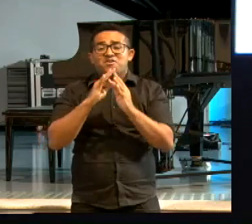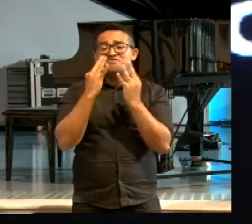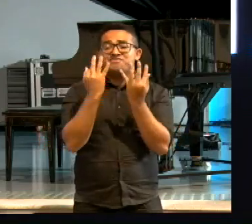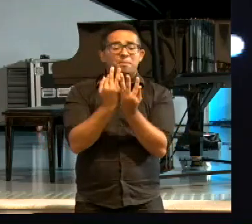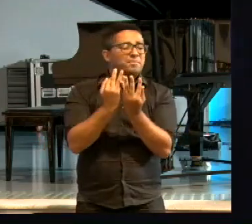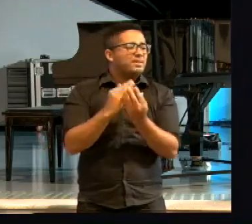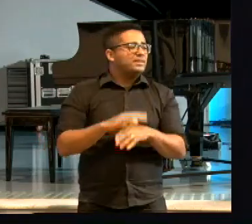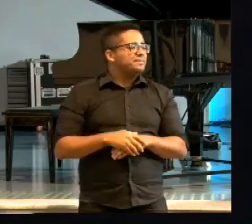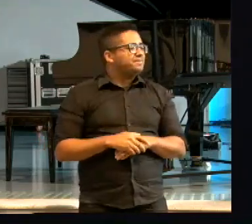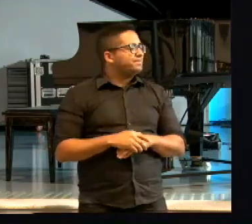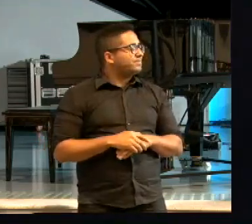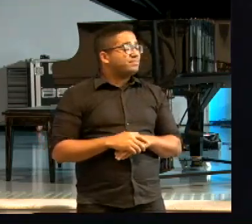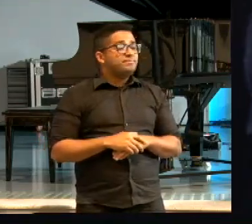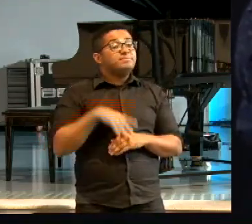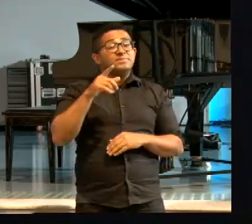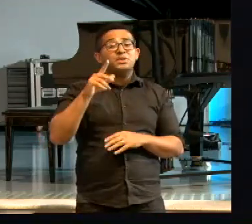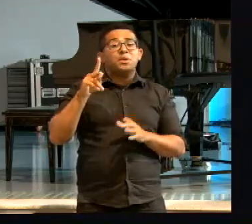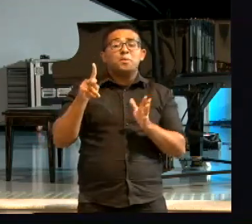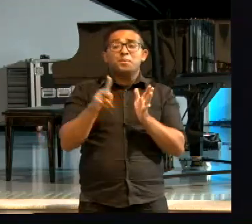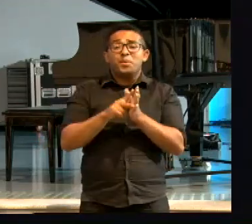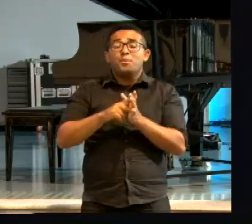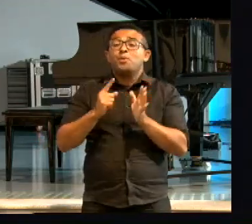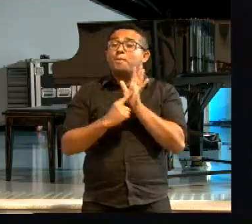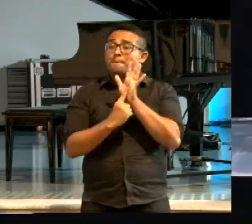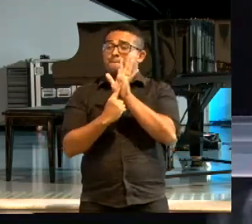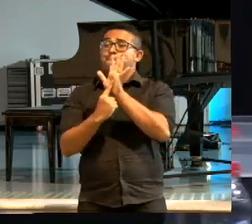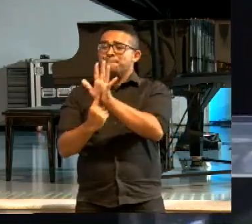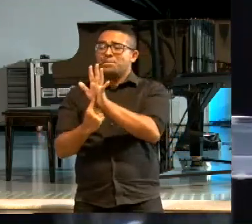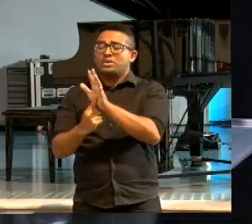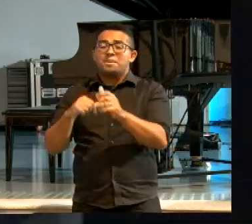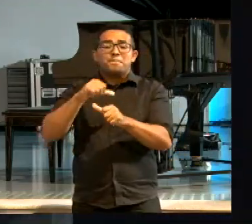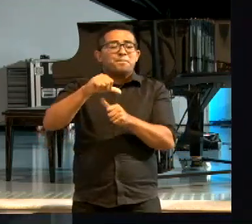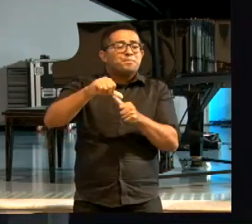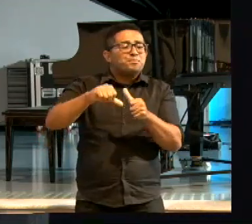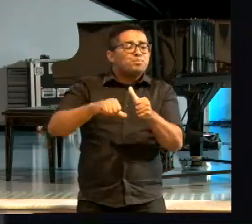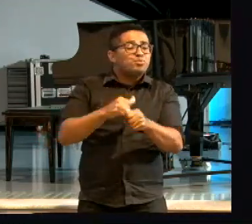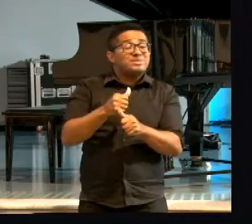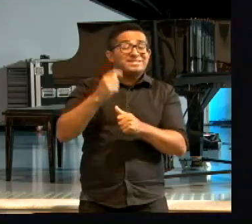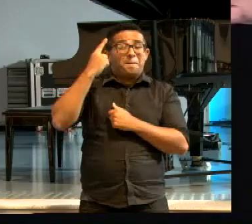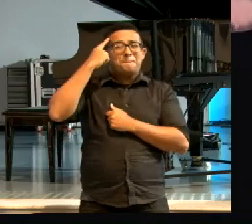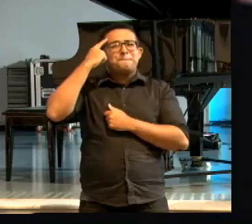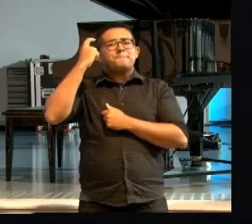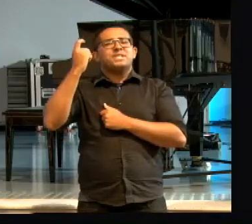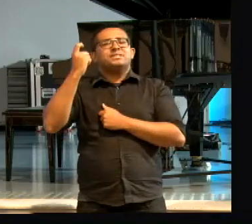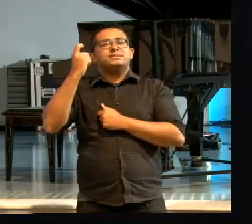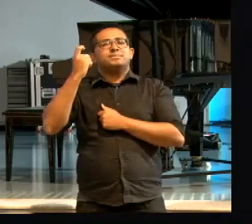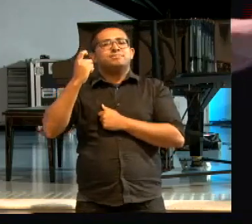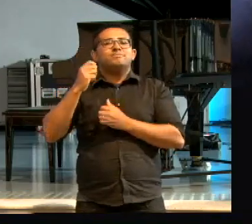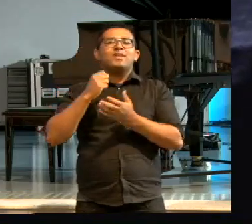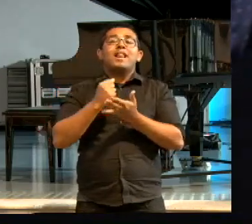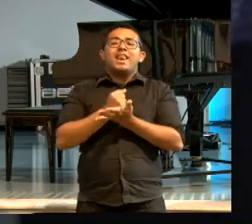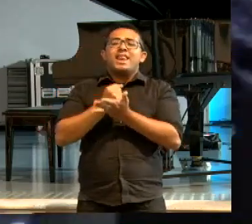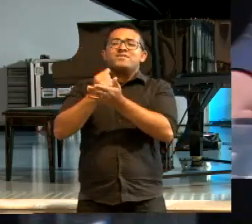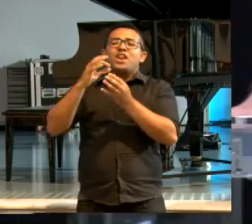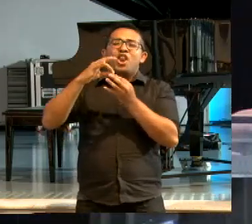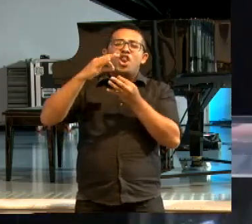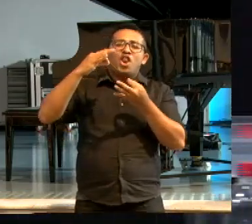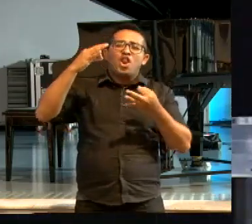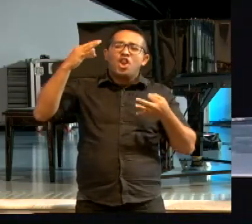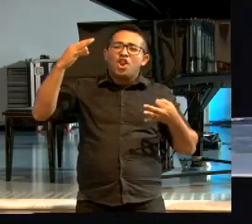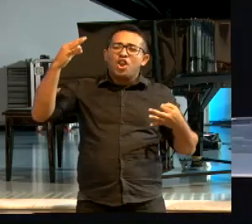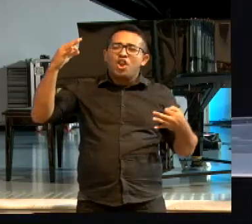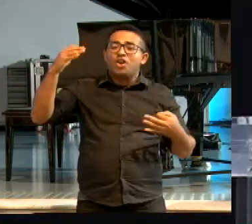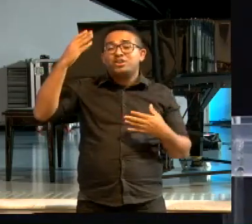familiar. Isso revela, na verdade, uma mudança de pensamento que está nos levando para longe do padrão que